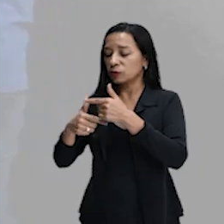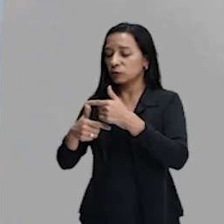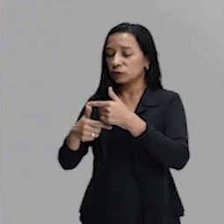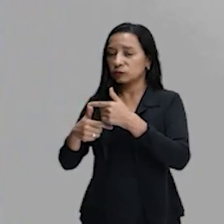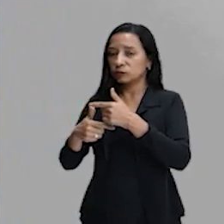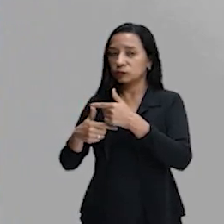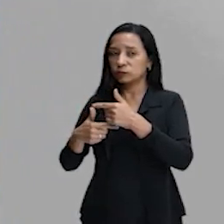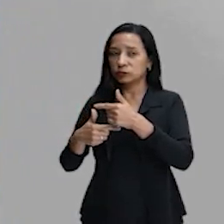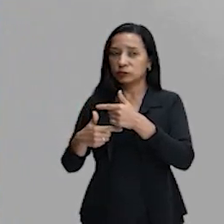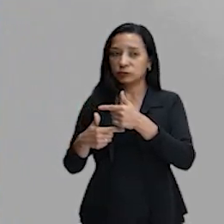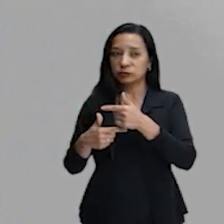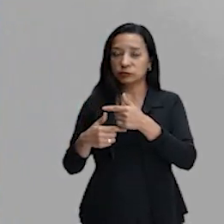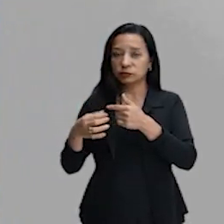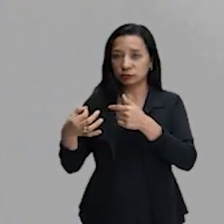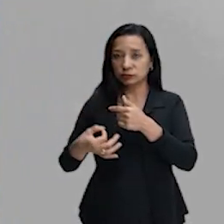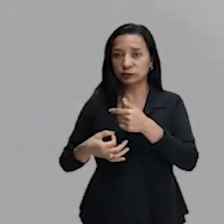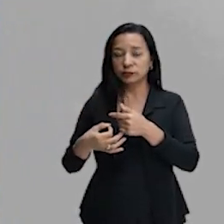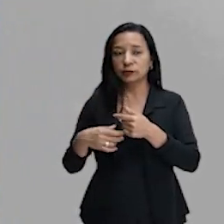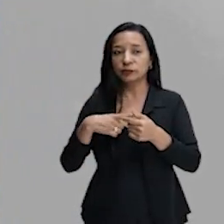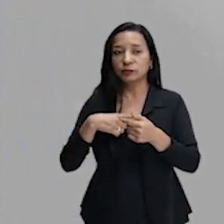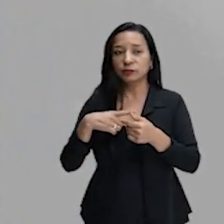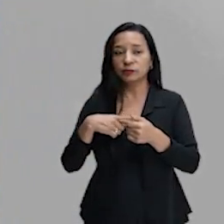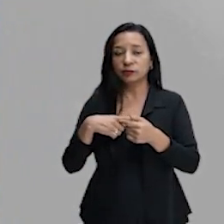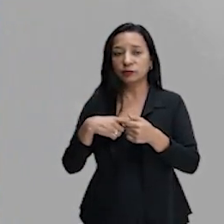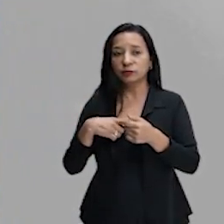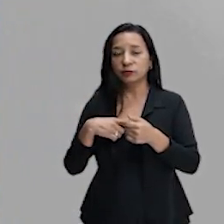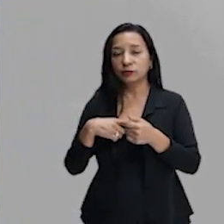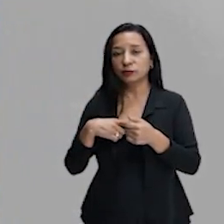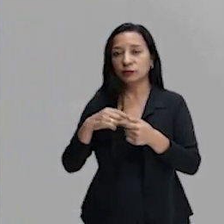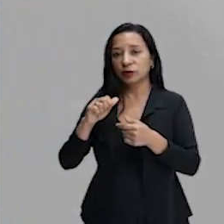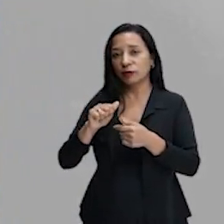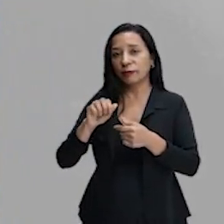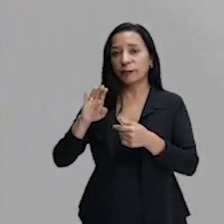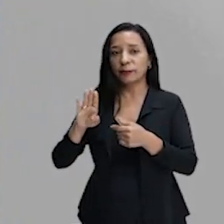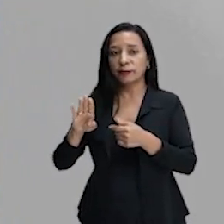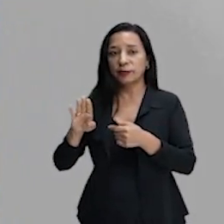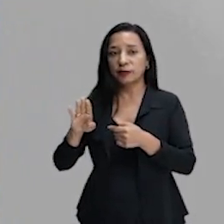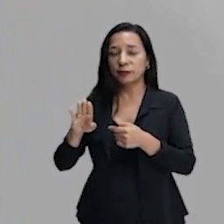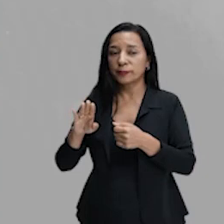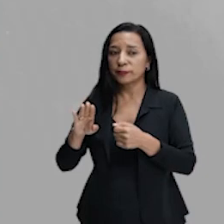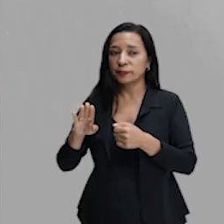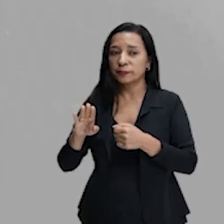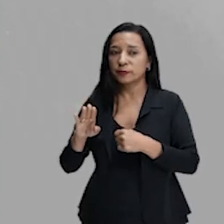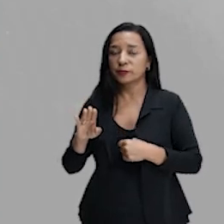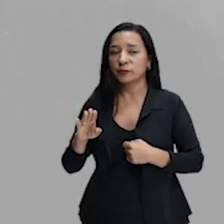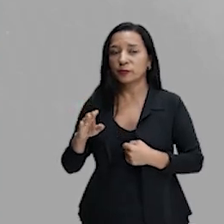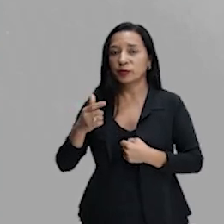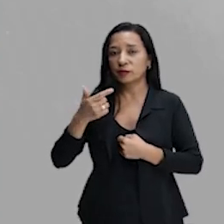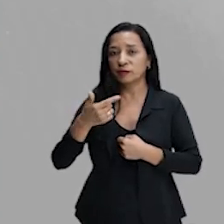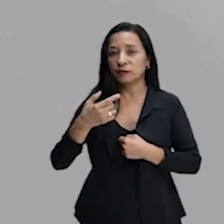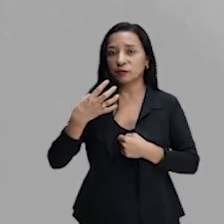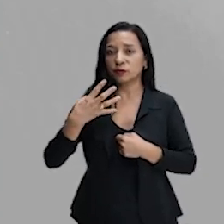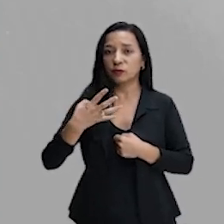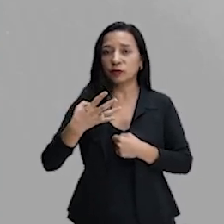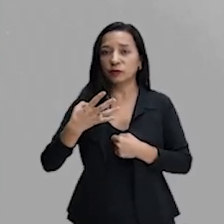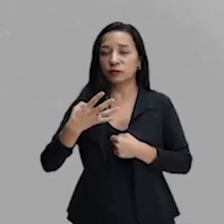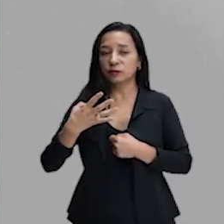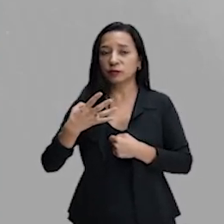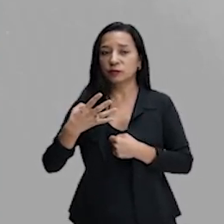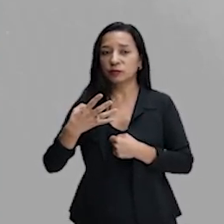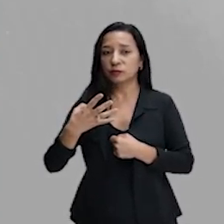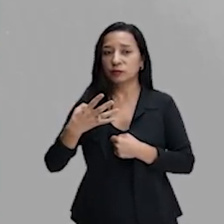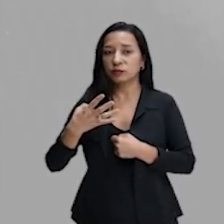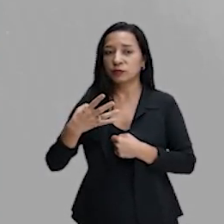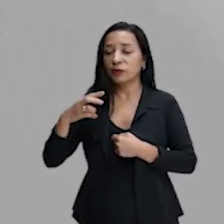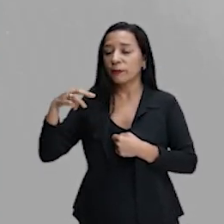2 certo nós que a área da base vai ser igual a de 24